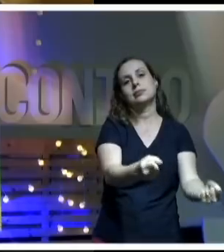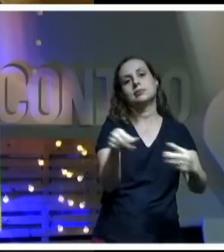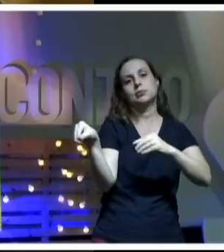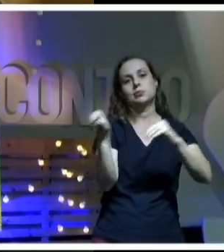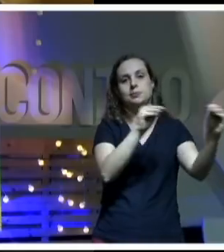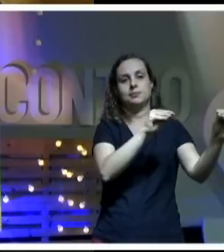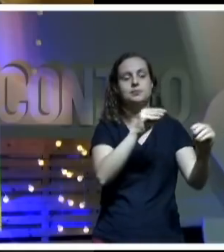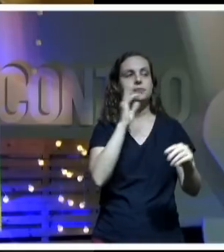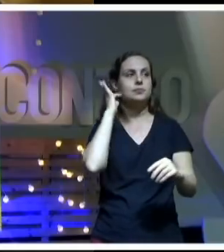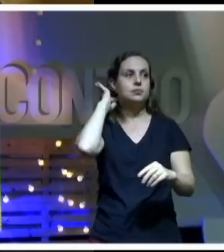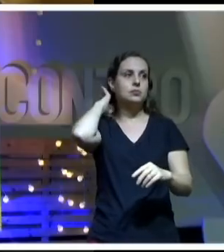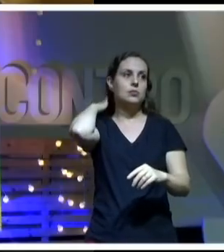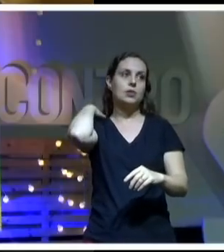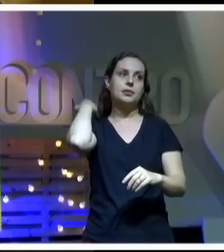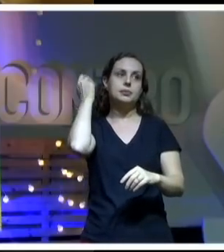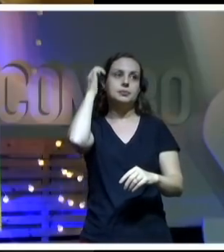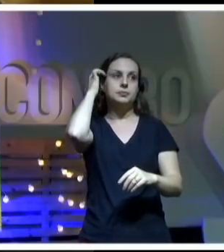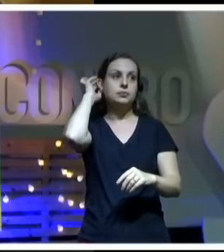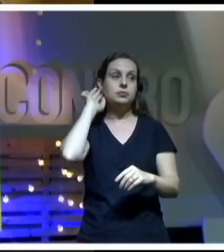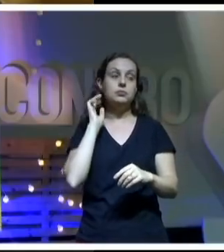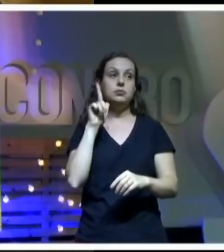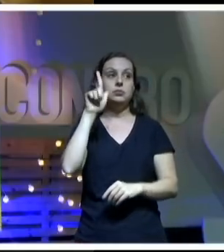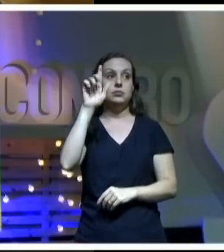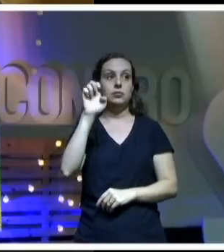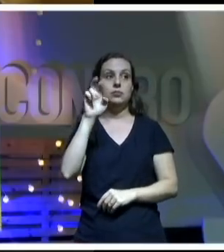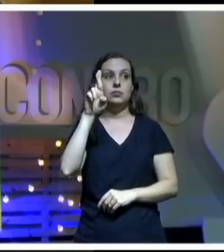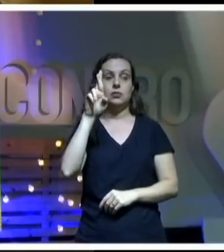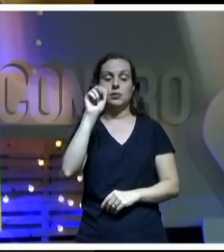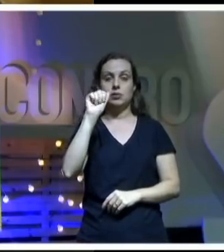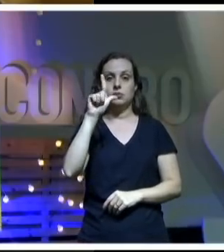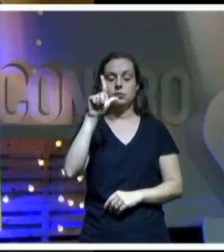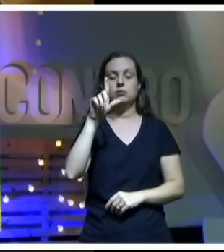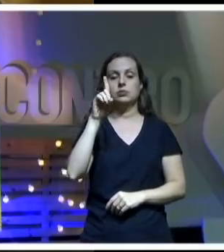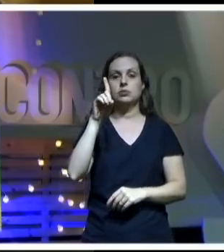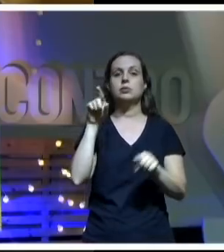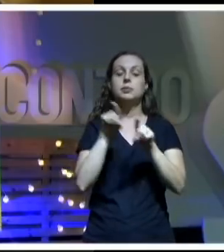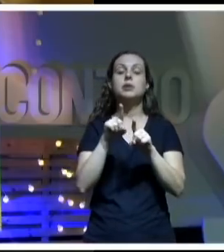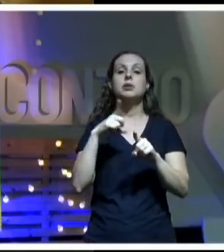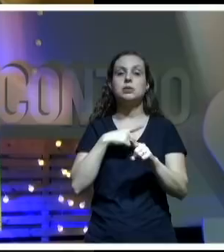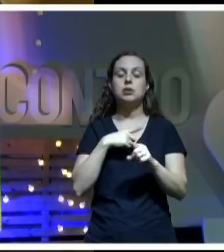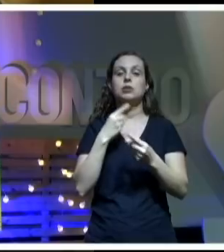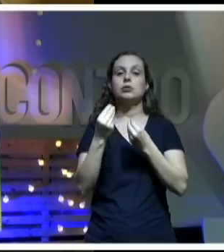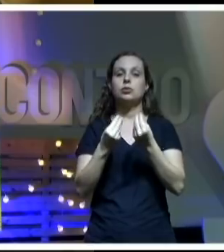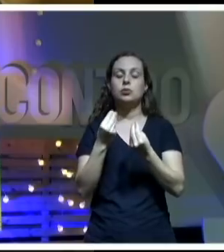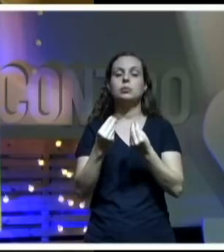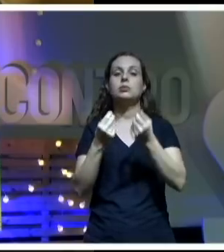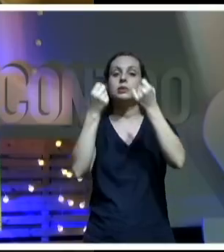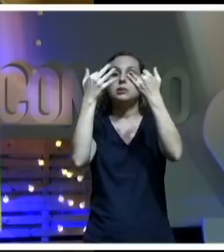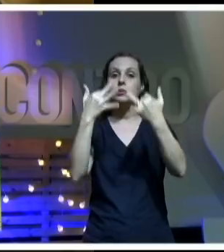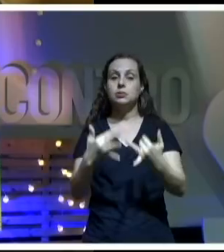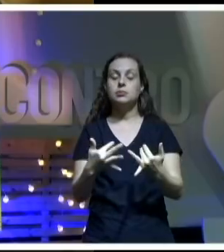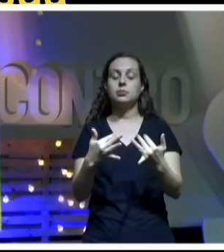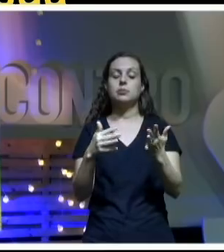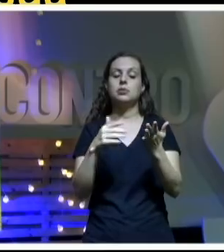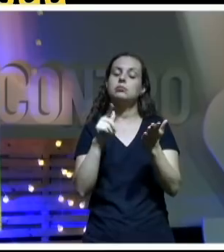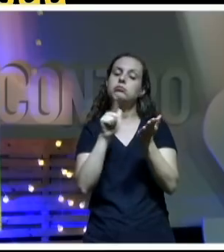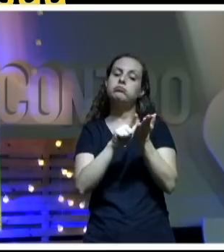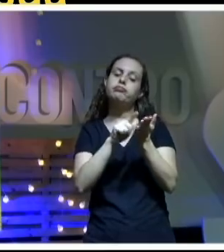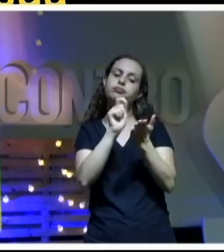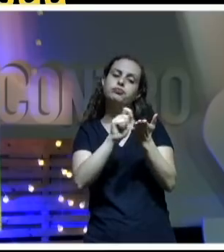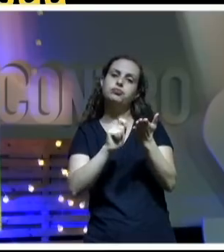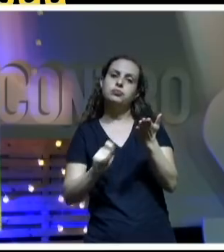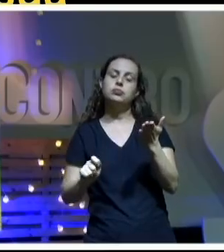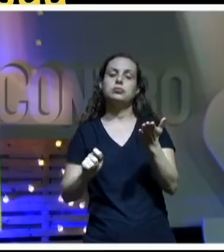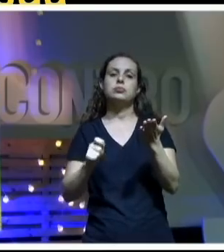o general he says tente tem um artigo falando sobre pastores e teólogos que ele explique um pouco sobre